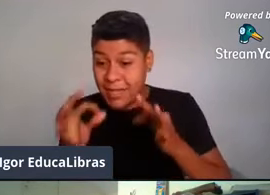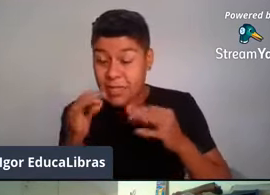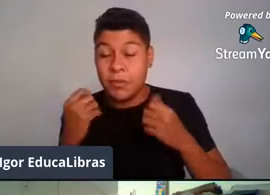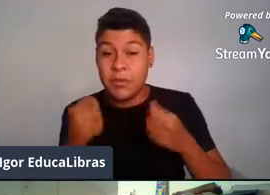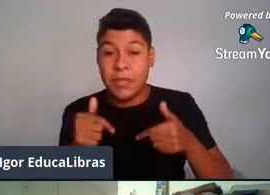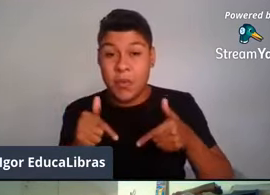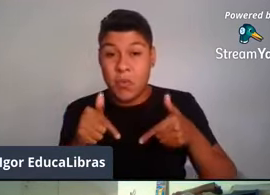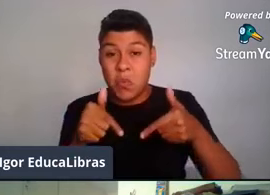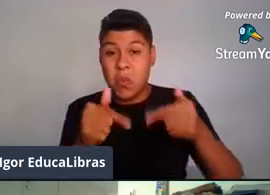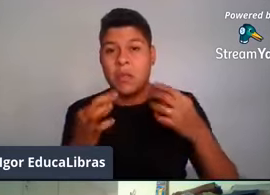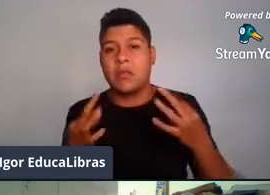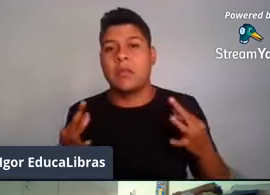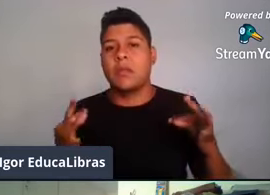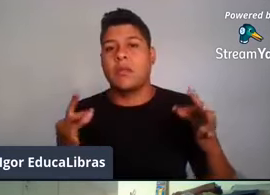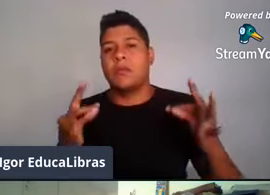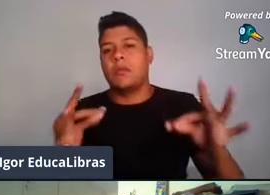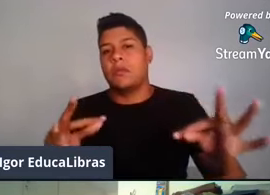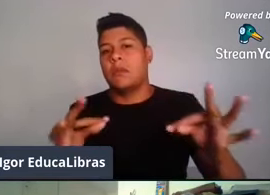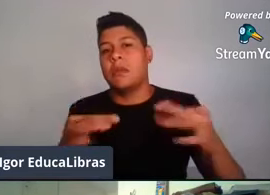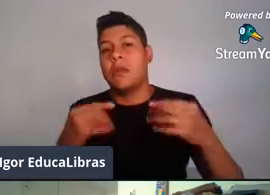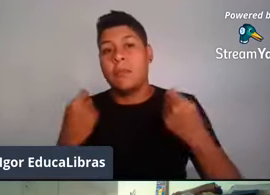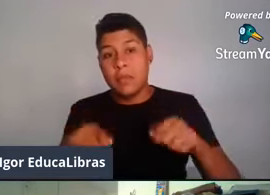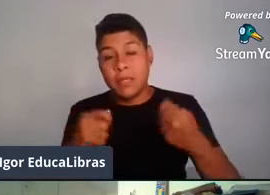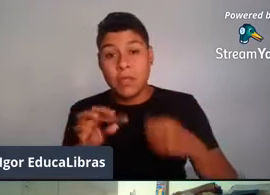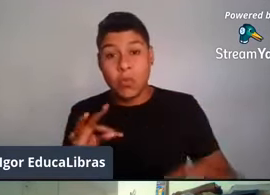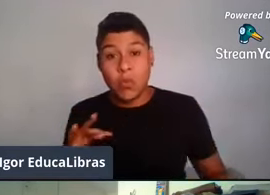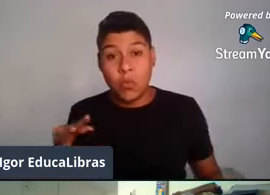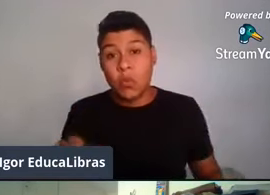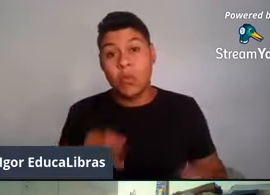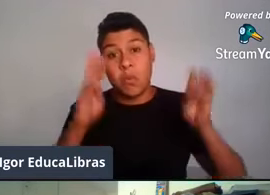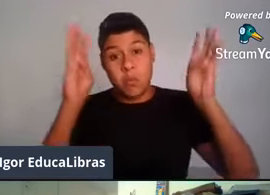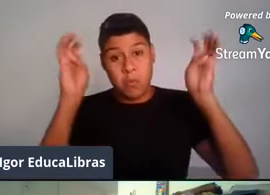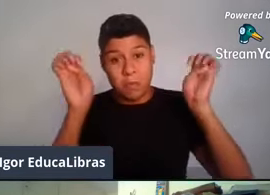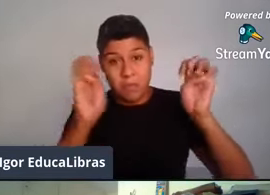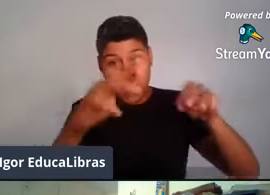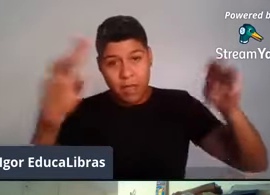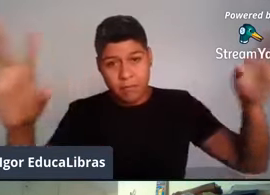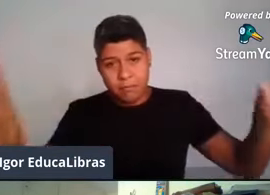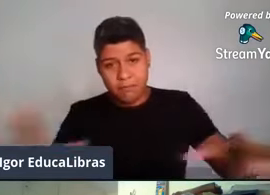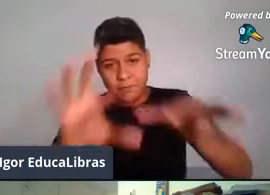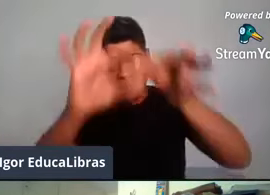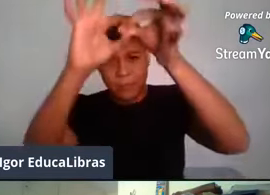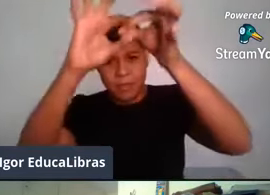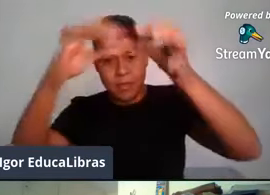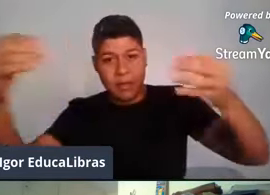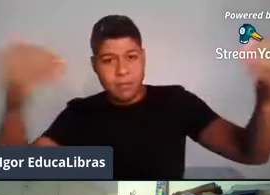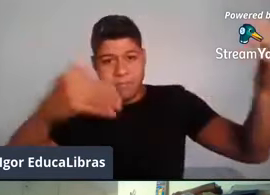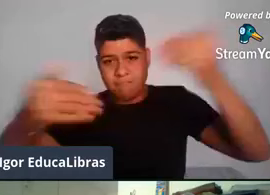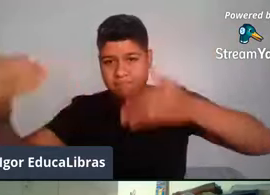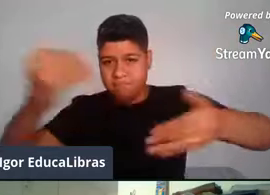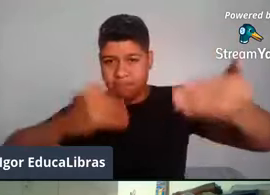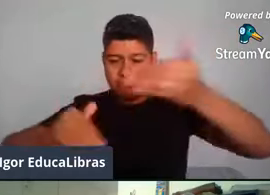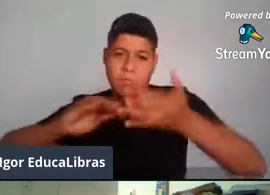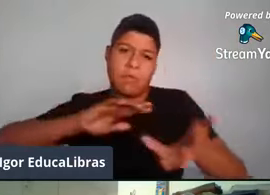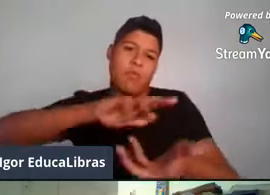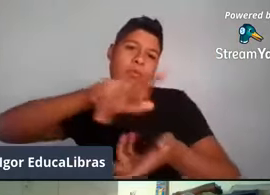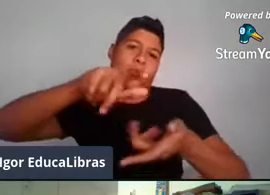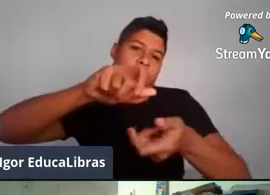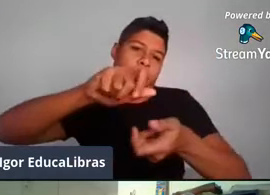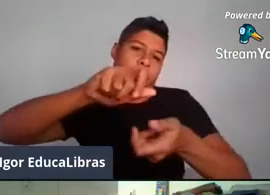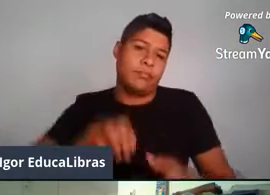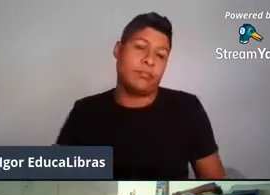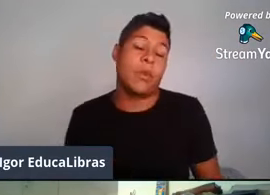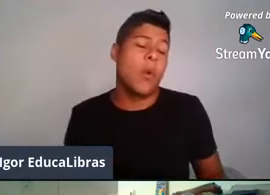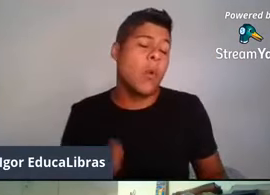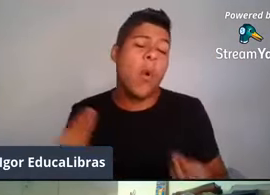da tecnologia. Precisa estar todo mundo bem conectado para poder participar desse mundo virtual. Como é que